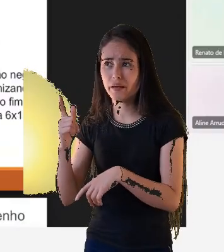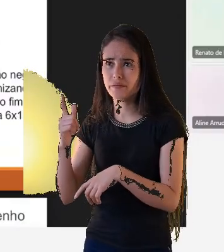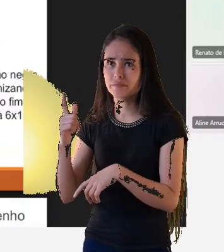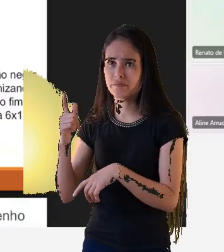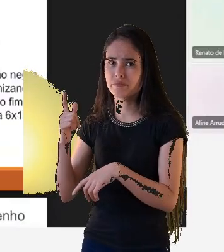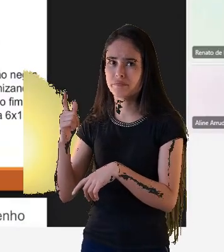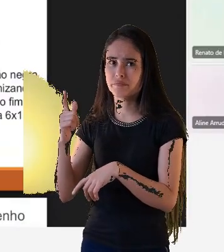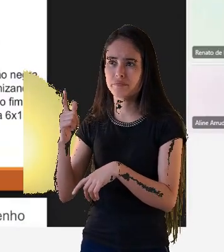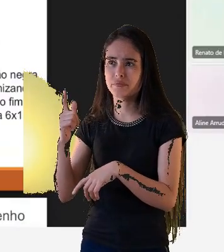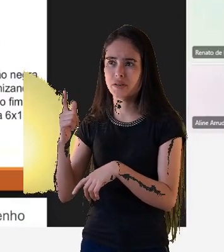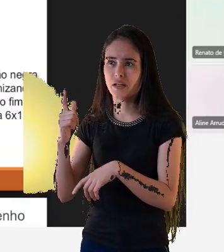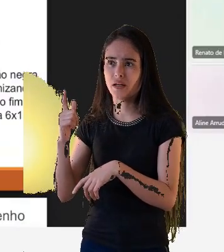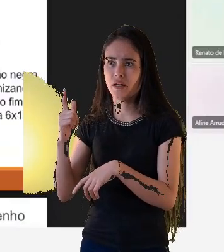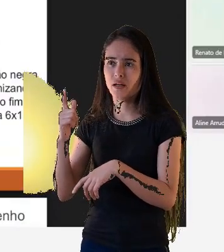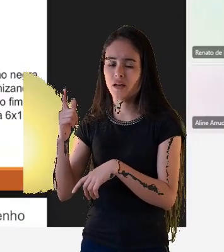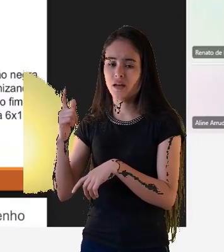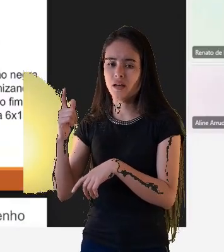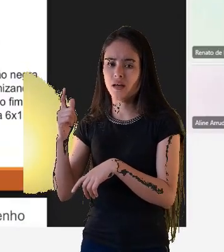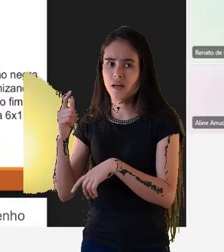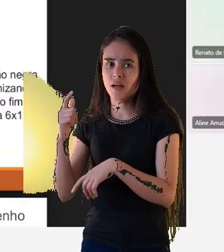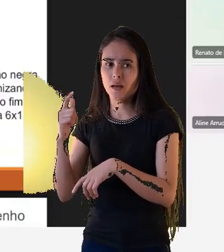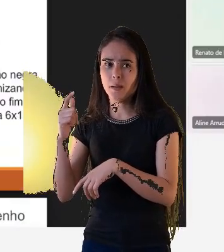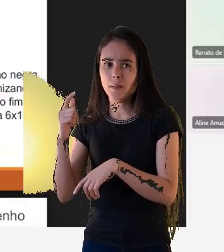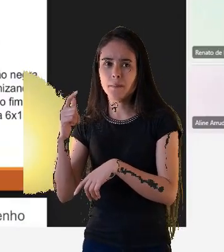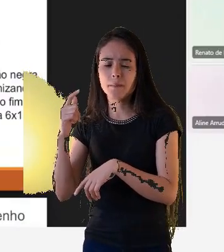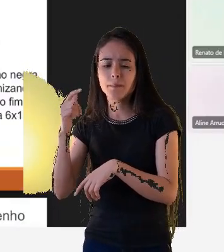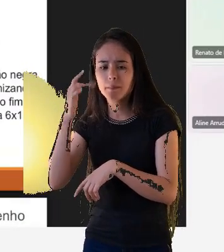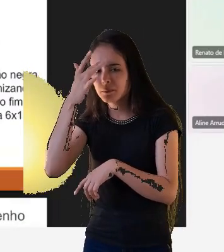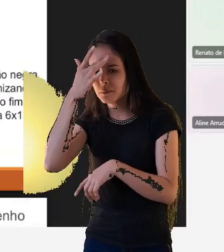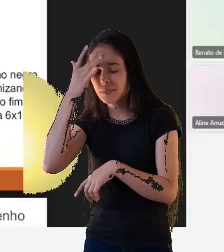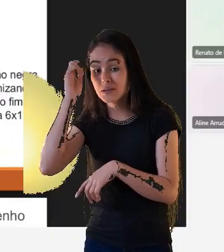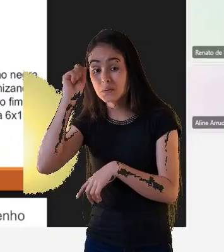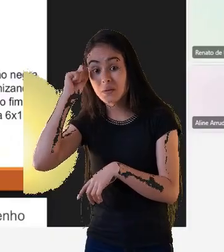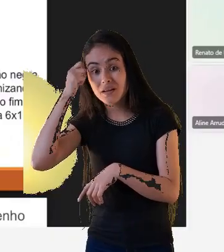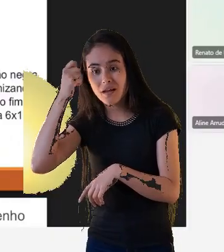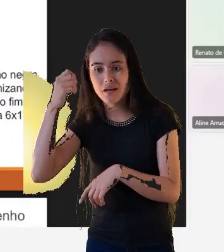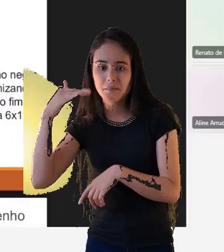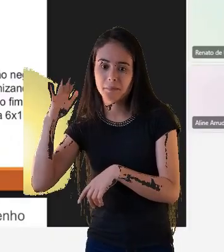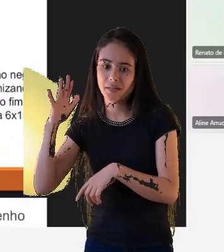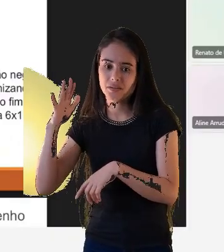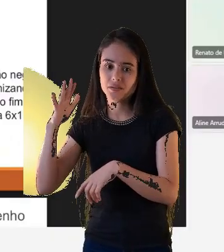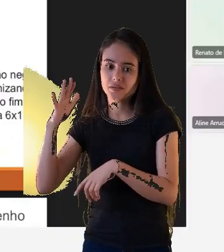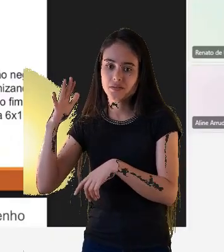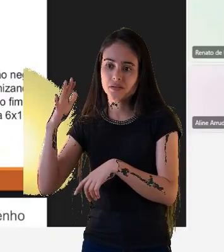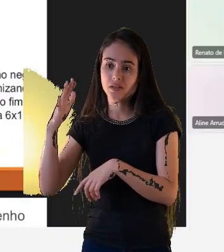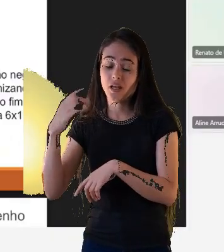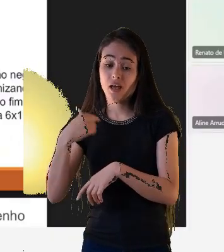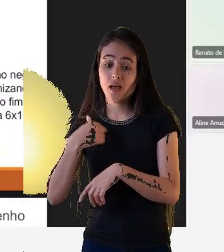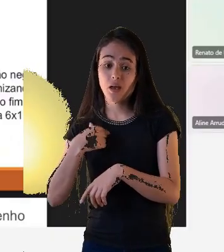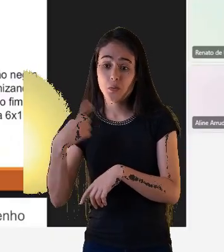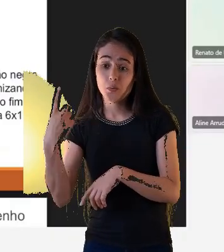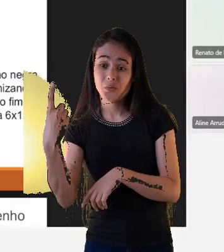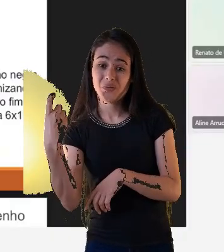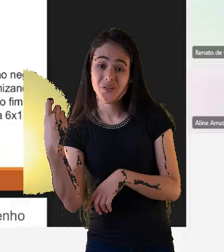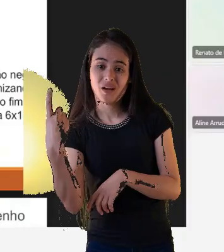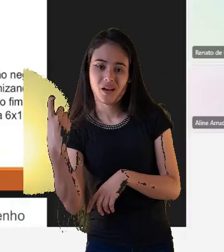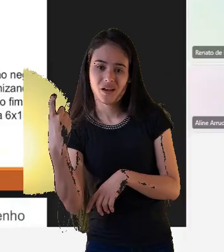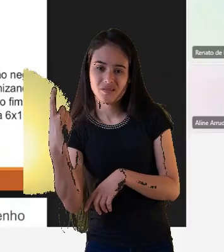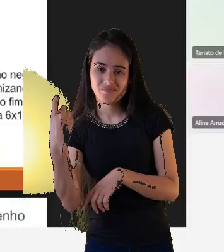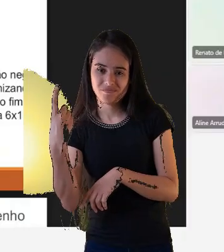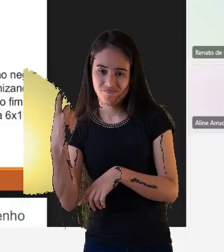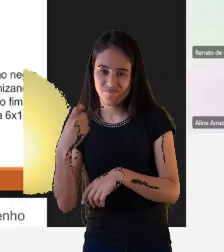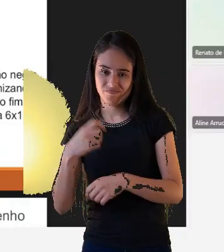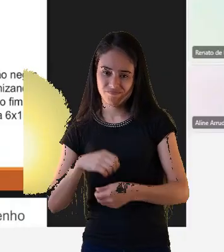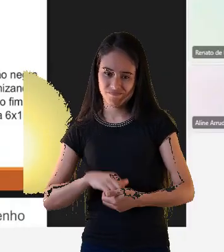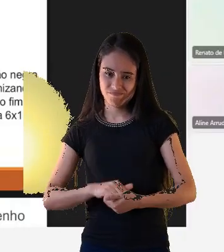E no meu campus só tem eu. E mesmo assim, e eu